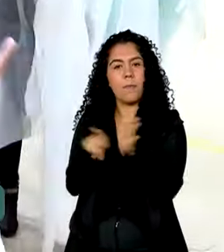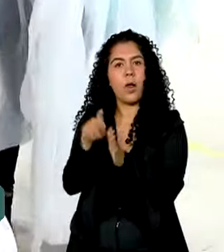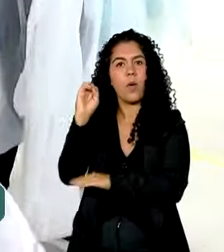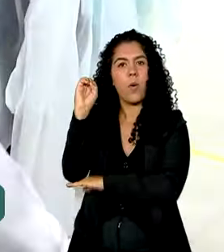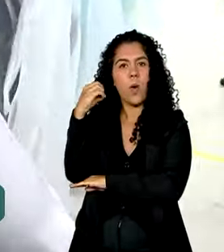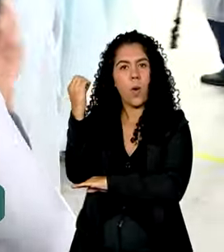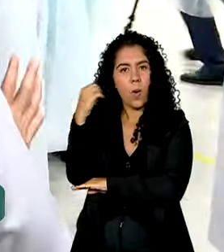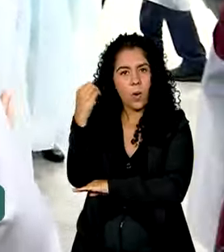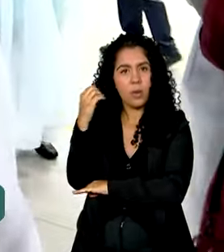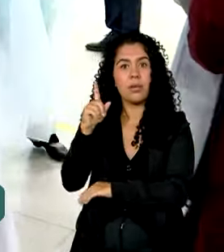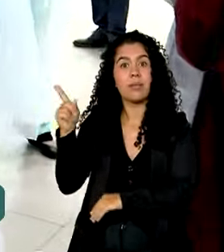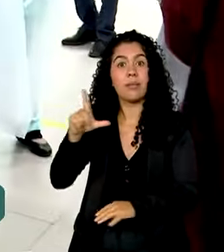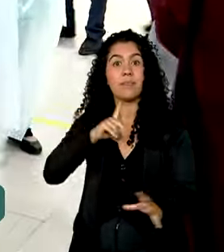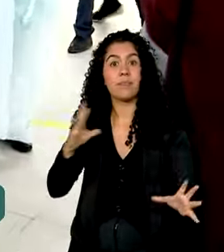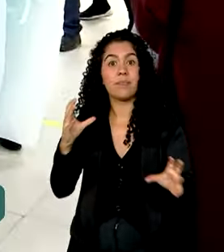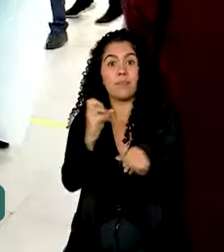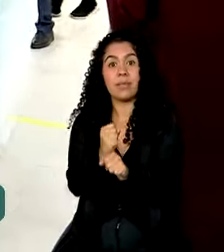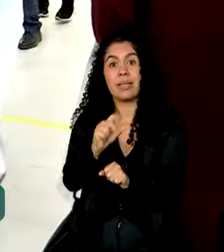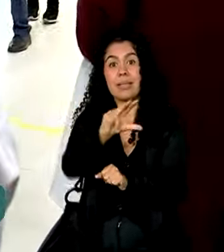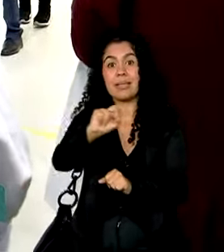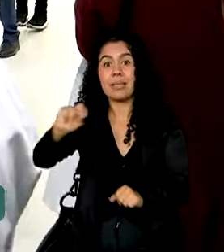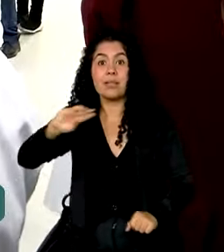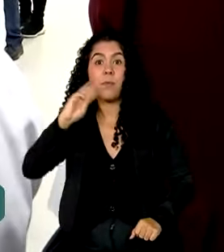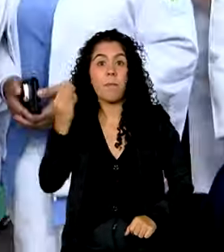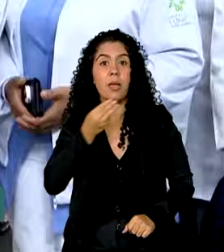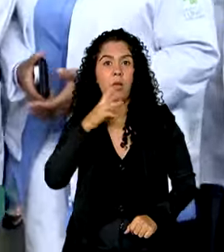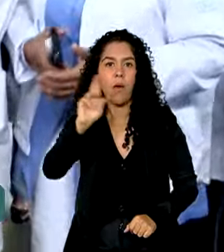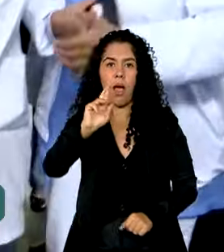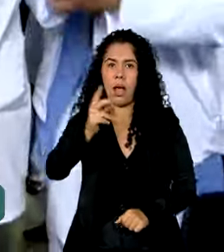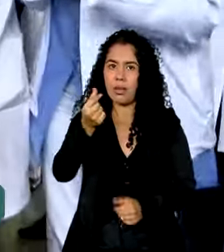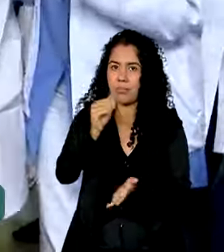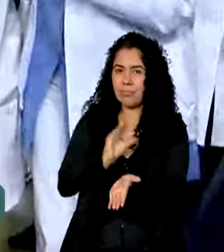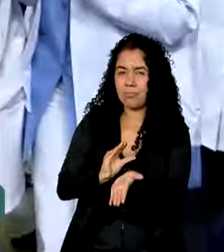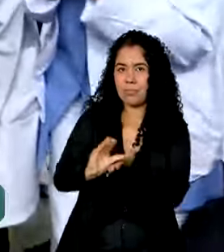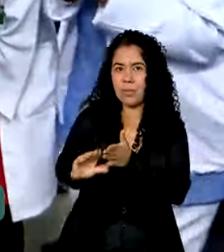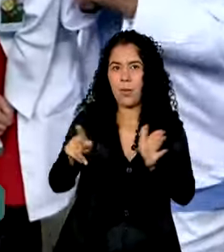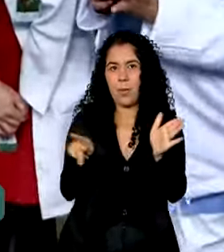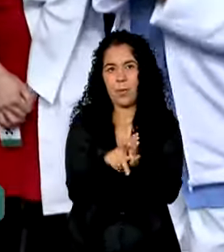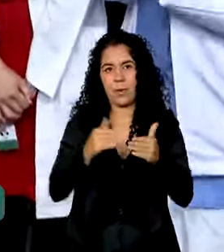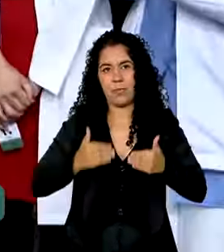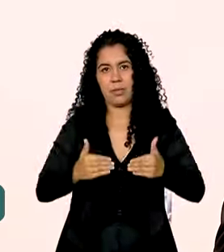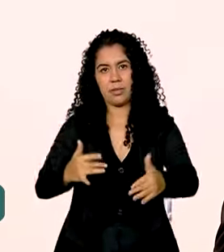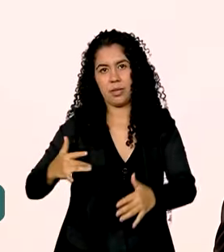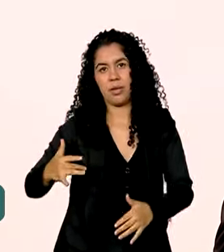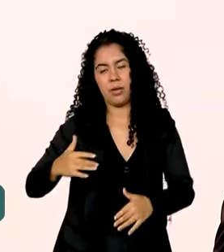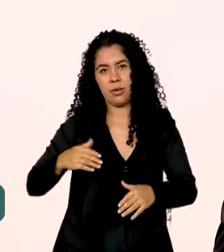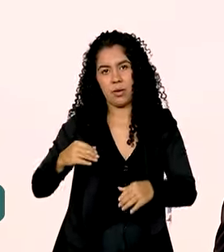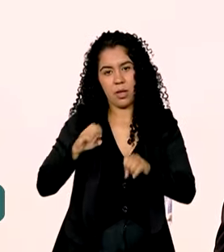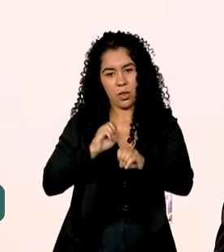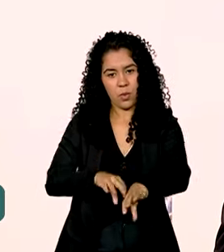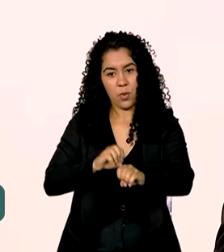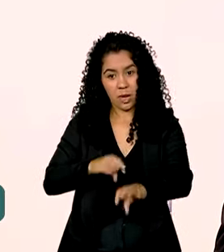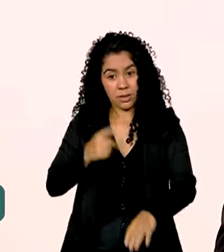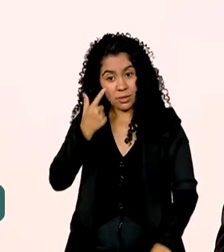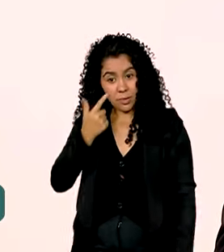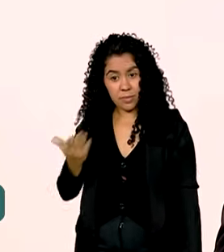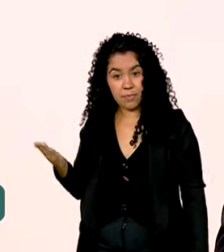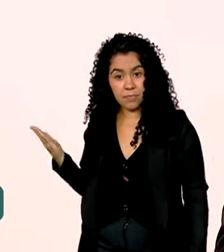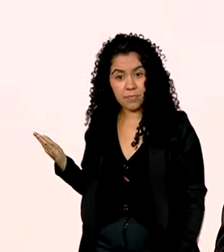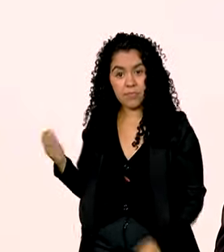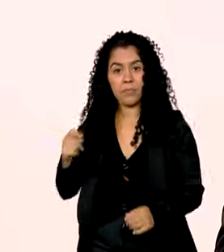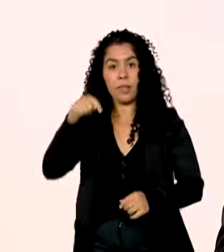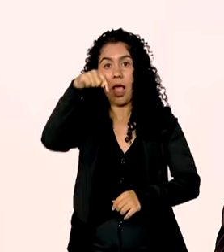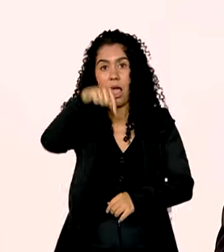unidade recebeu meio bilhão de reais em investimentos do Ministério da Educação. Esse hospital, ele